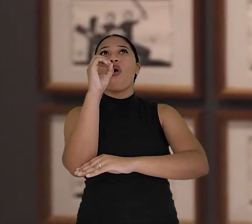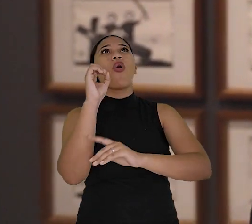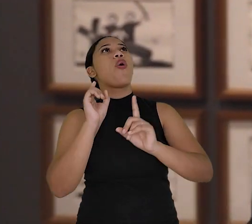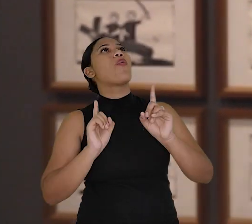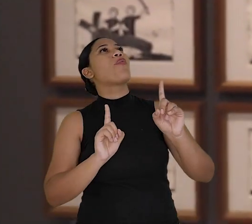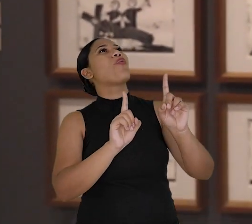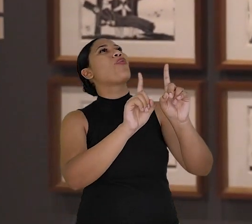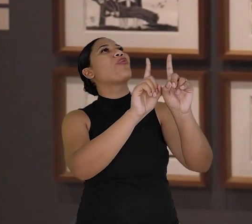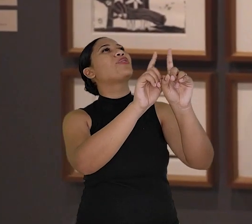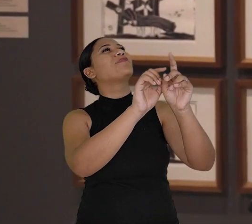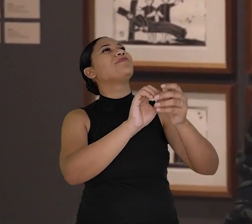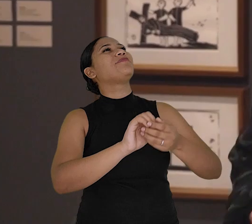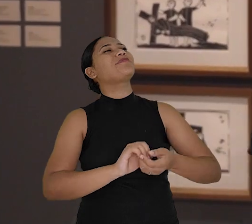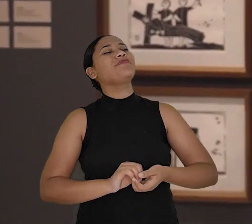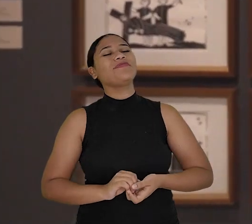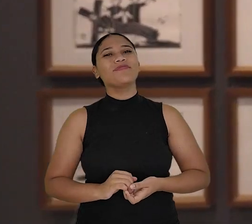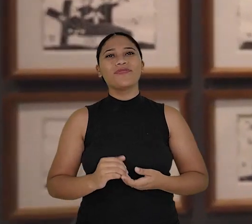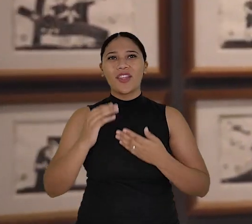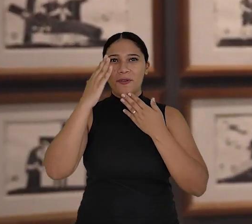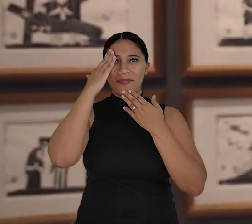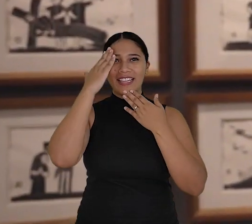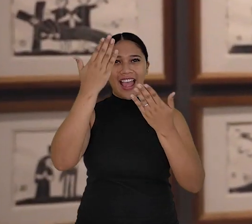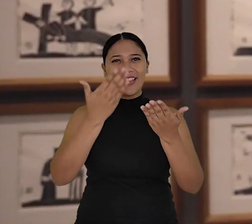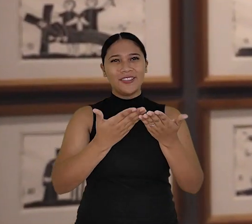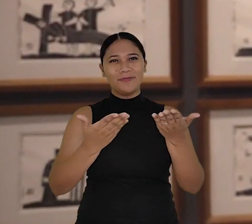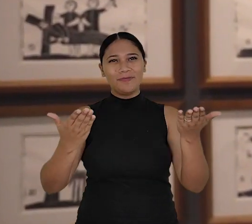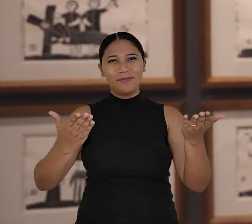Ariano. Gente, obrigada. Obrigada pela